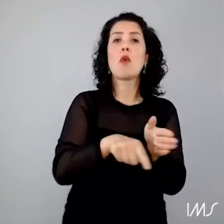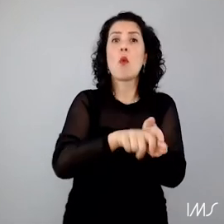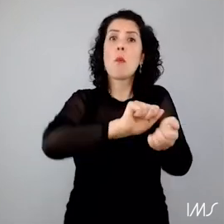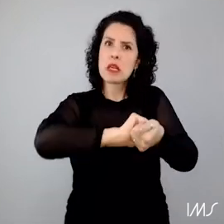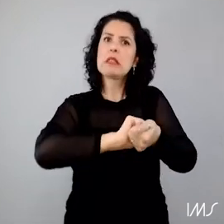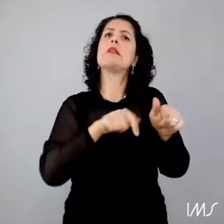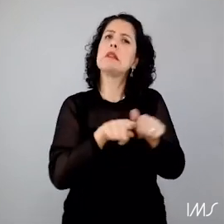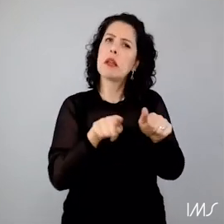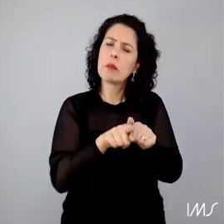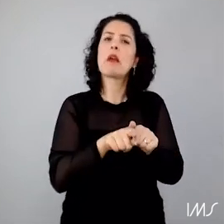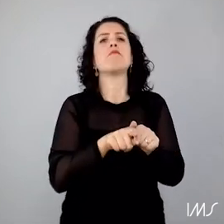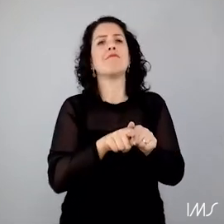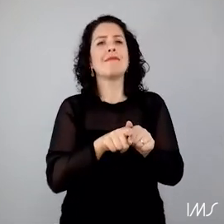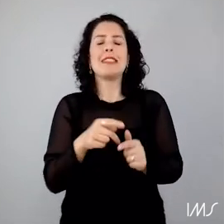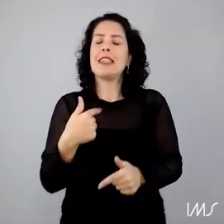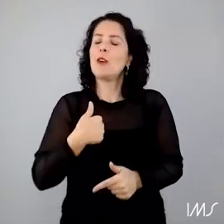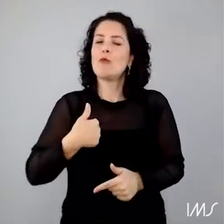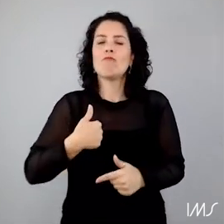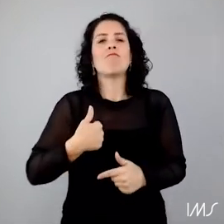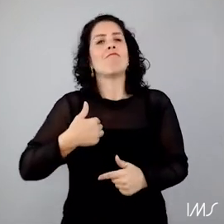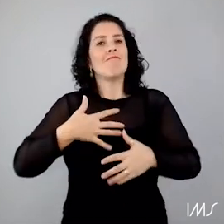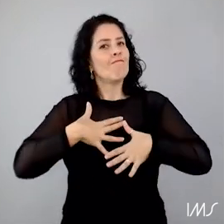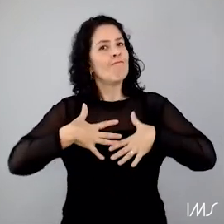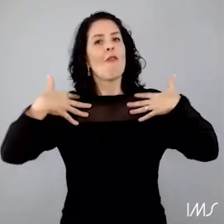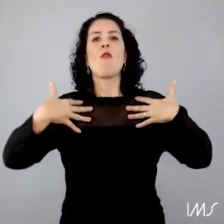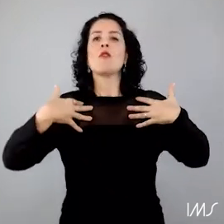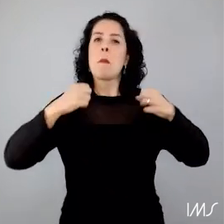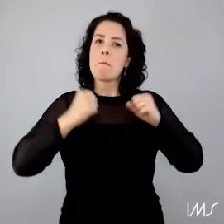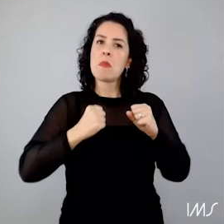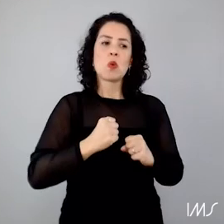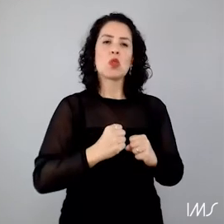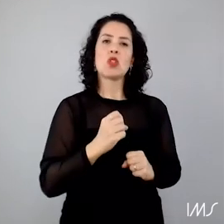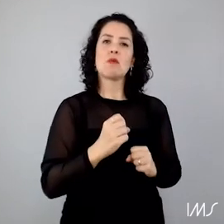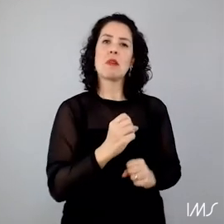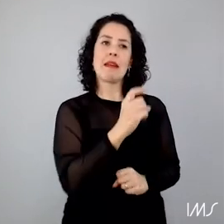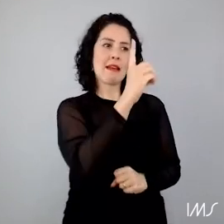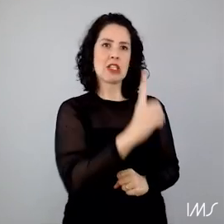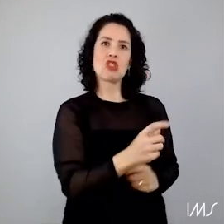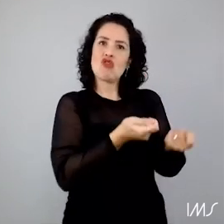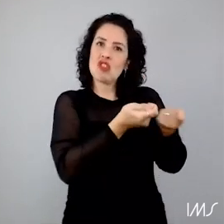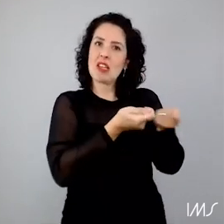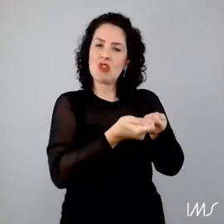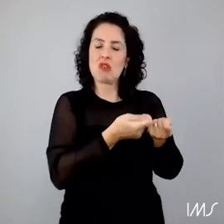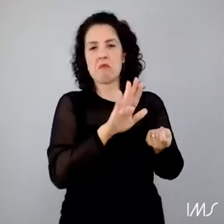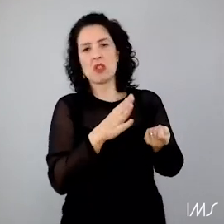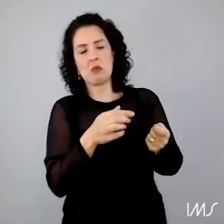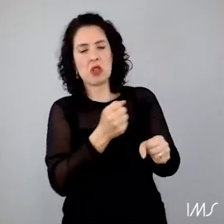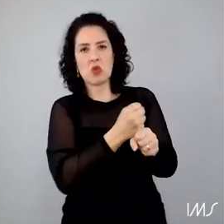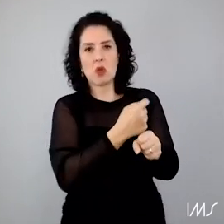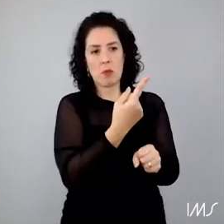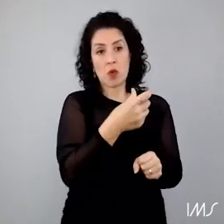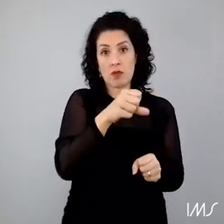MIS, que eu tive a honra e a satisfação de dirigir entre 1980